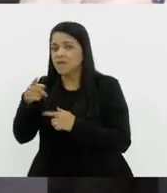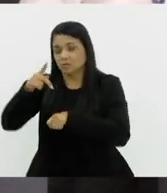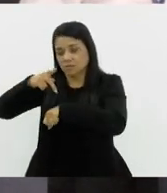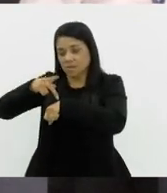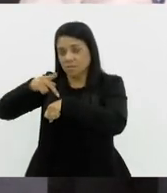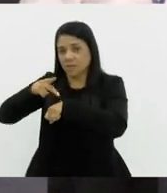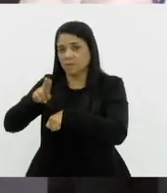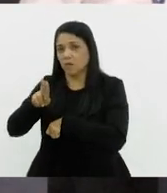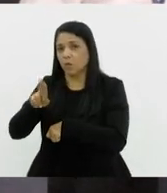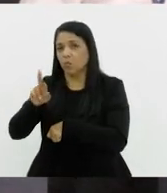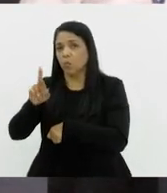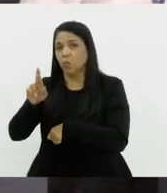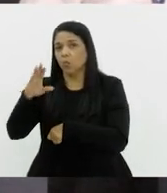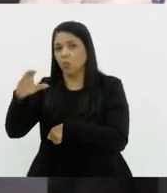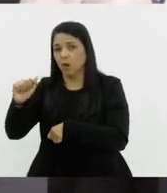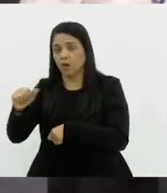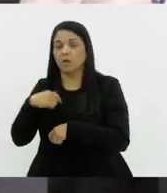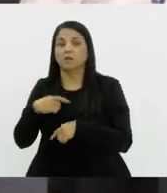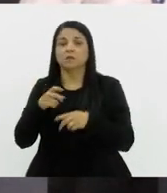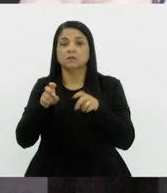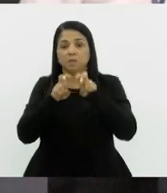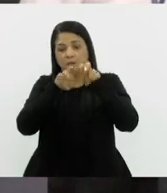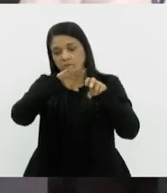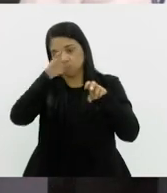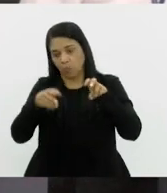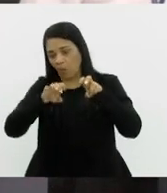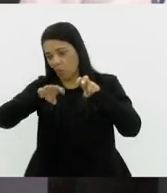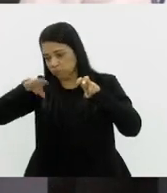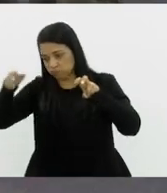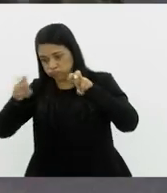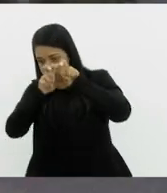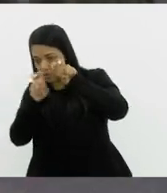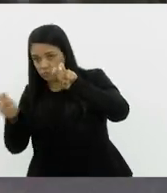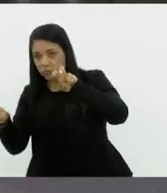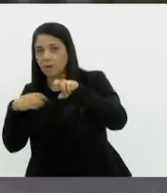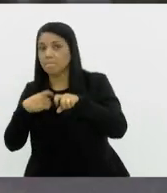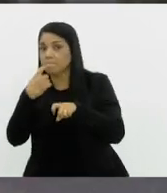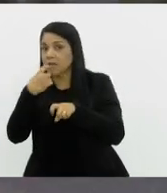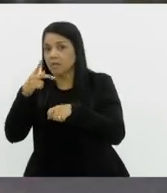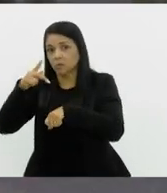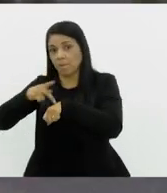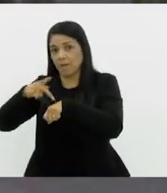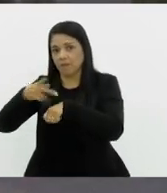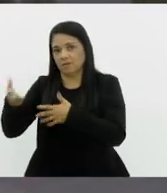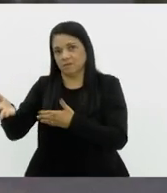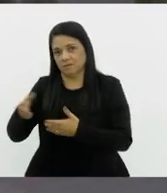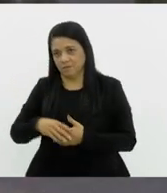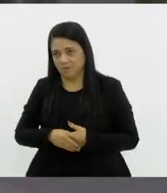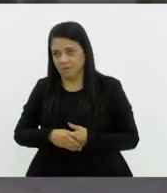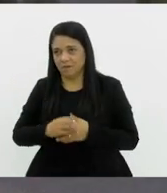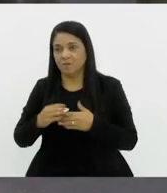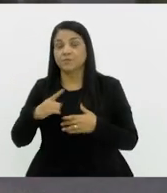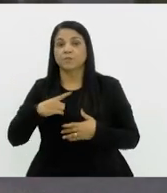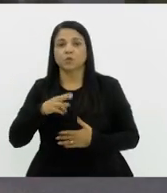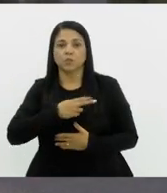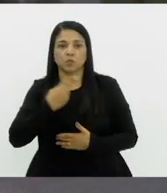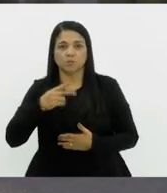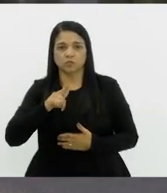da Urca e do Pão do Açúcar, colados. Tá bom, fala, Gilberto. Então, por favor. Boa tarde, meu nome é Gilberto Rocha.